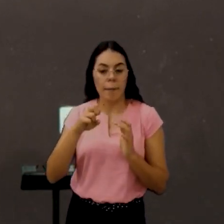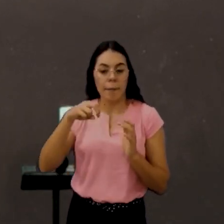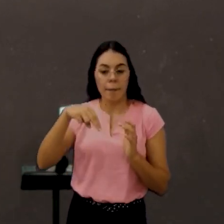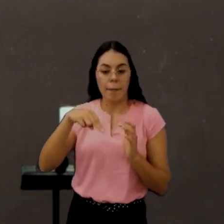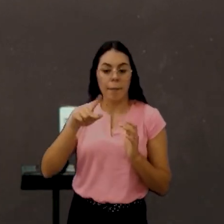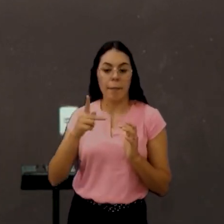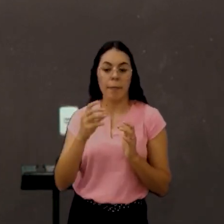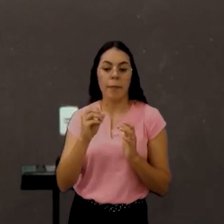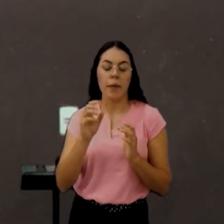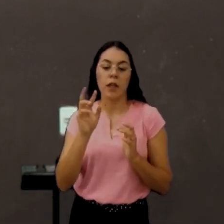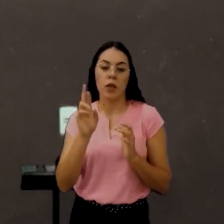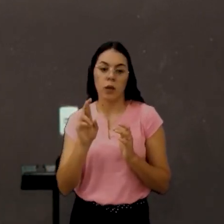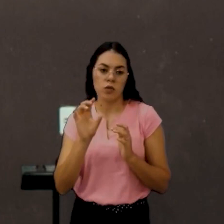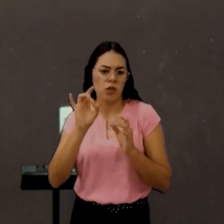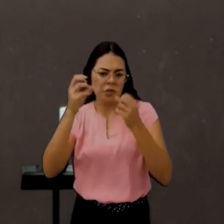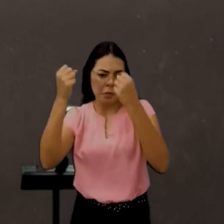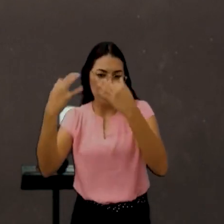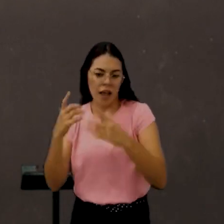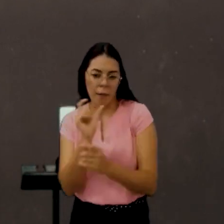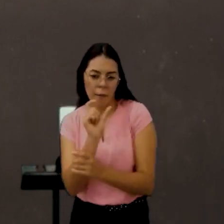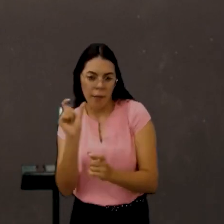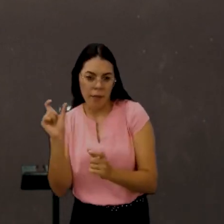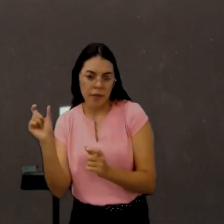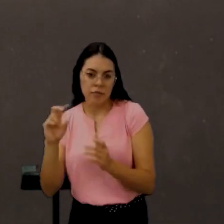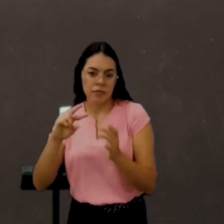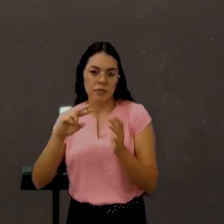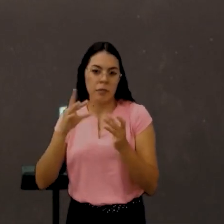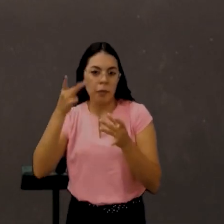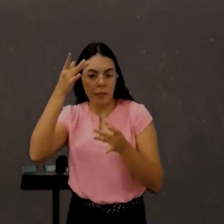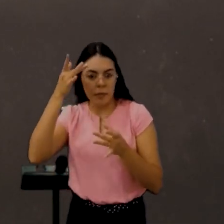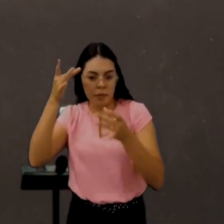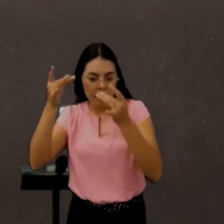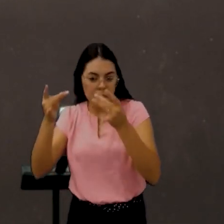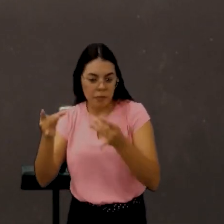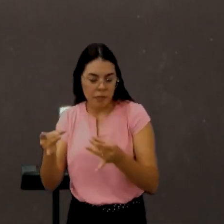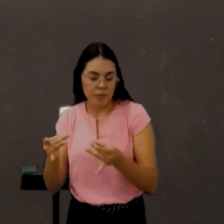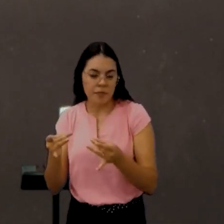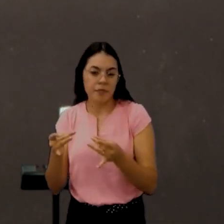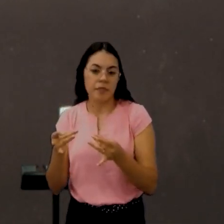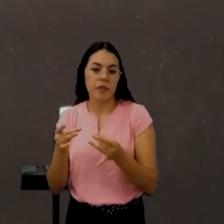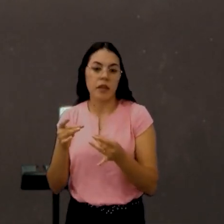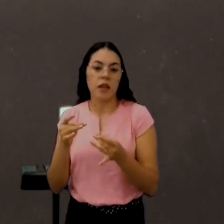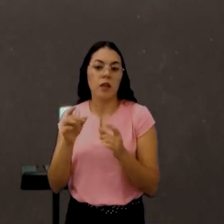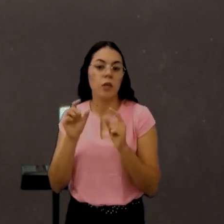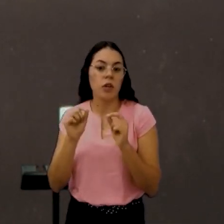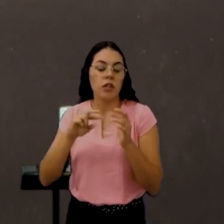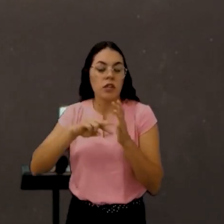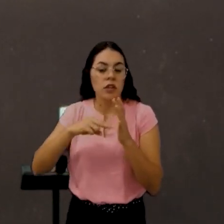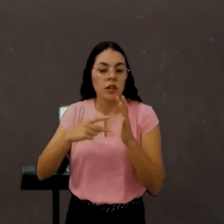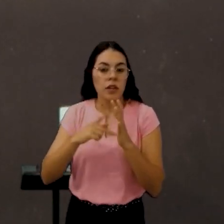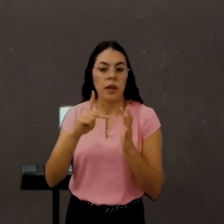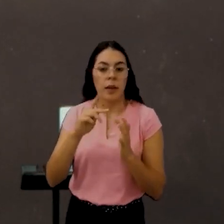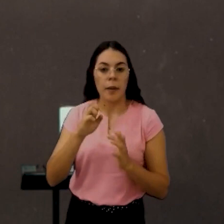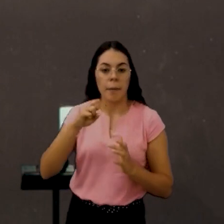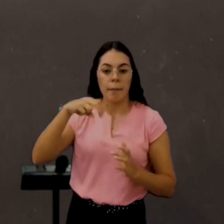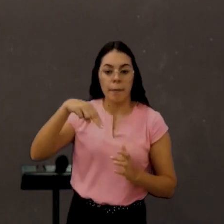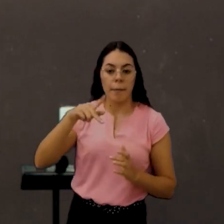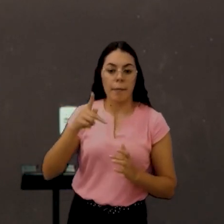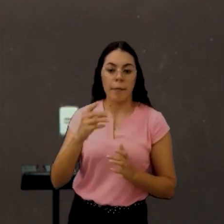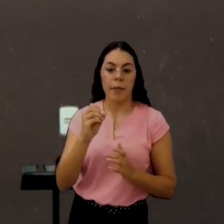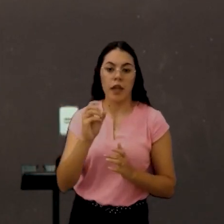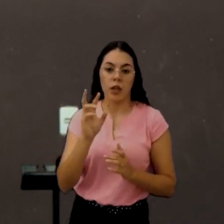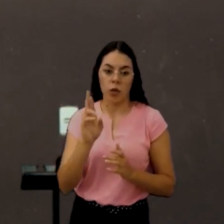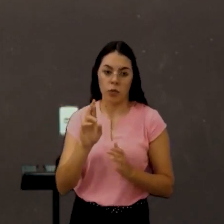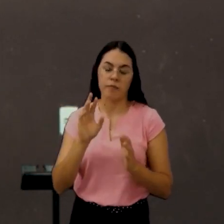estou explicando só os principais pontos, mas ele tem muito mais coisa para você extrair daqui. O que é penhorar? Penhorar, por exemplo, se você vai pegar um